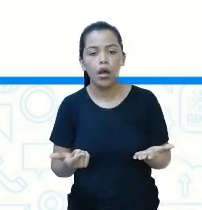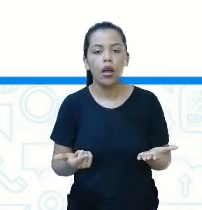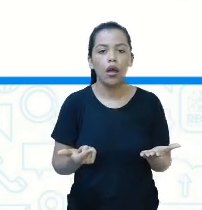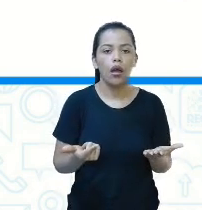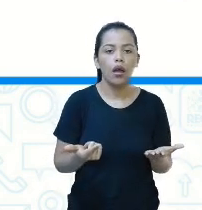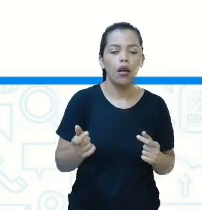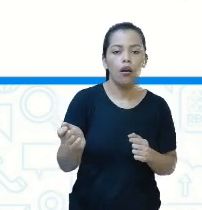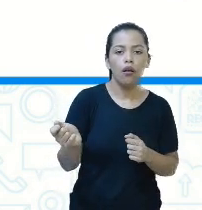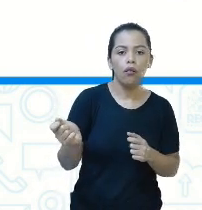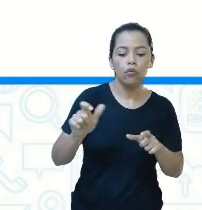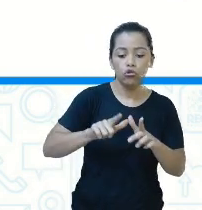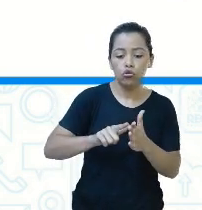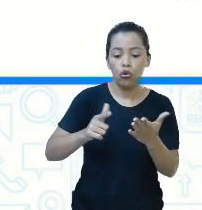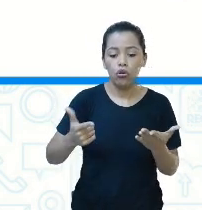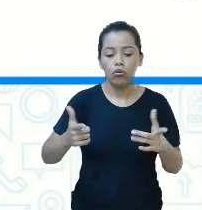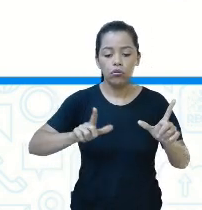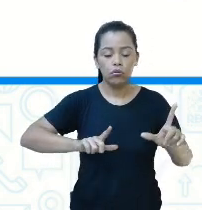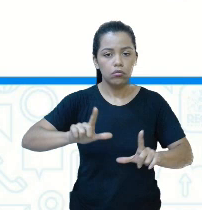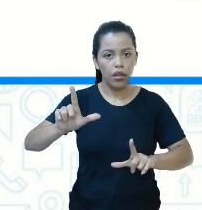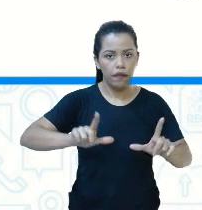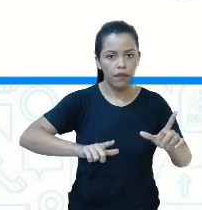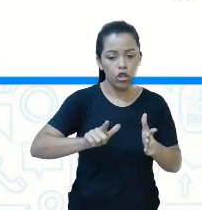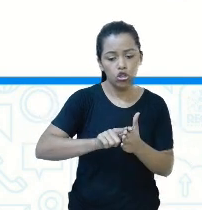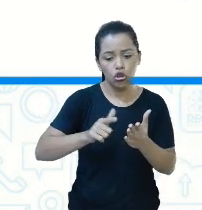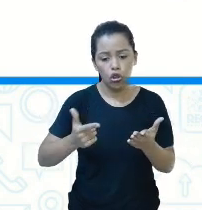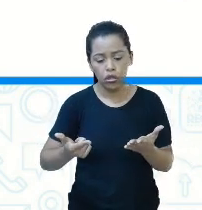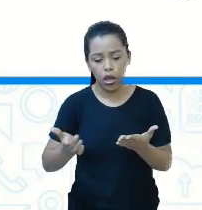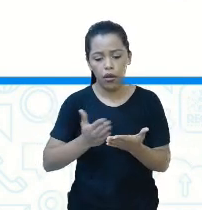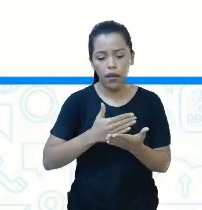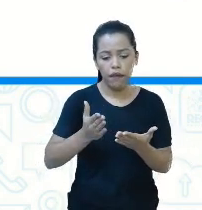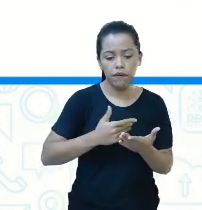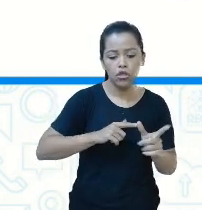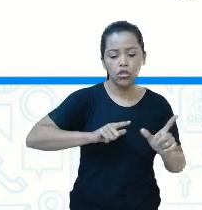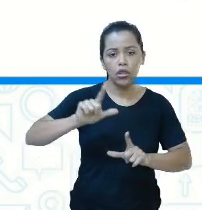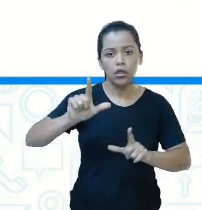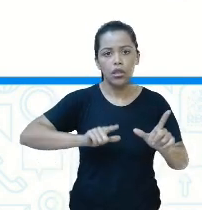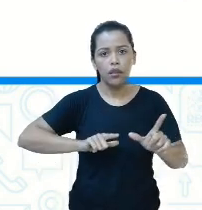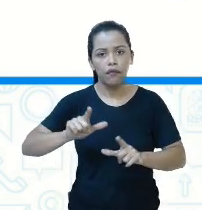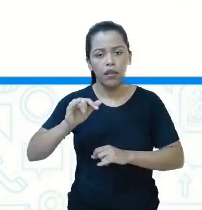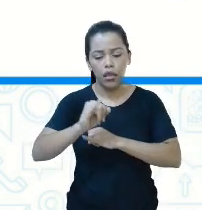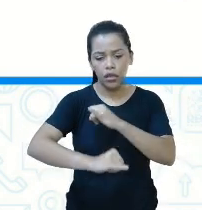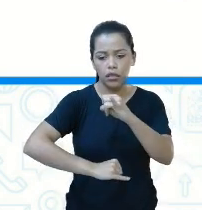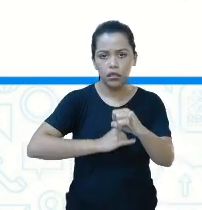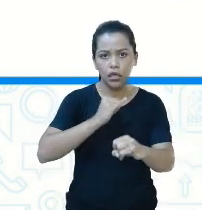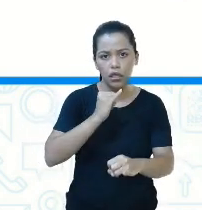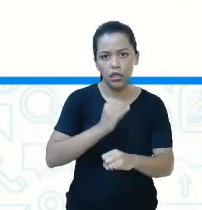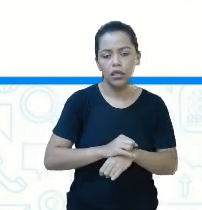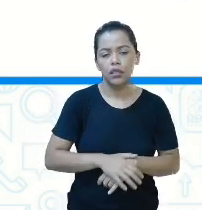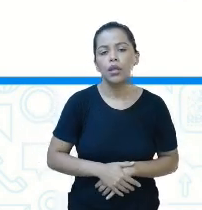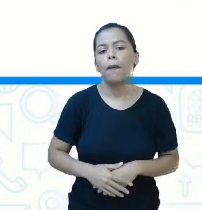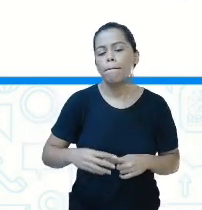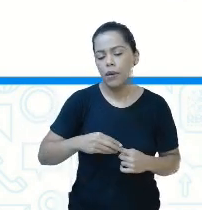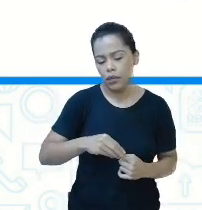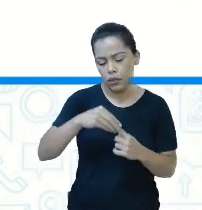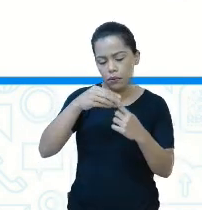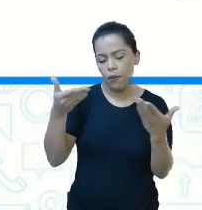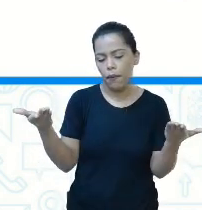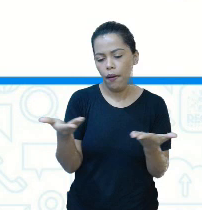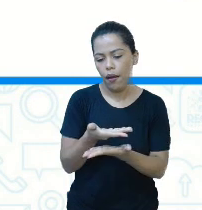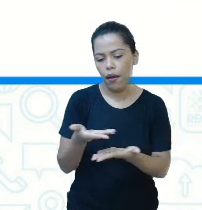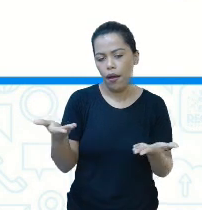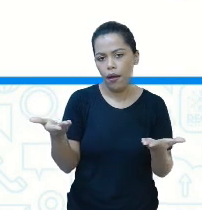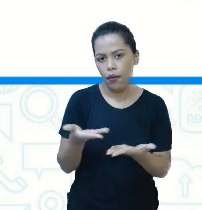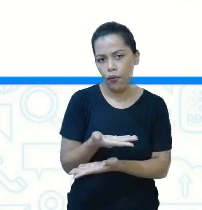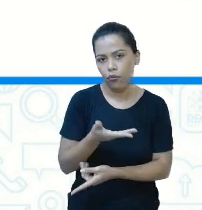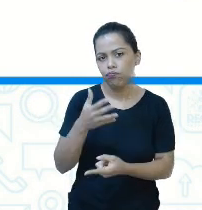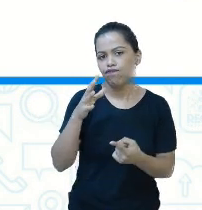revistas, o rádio, a TV e a internet. E atualmente a internet realmente tem